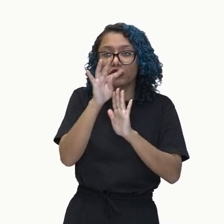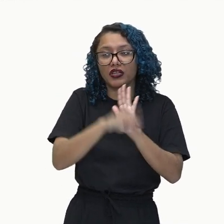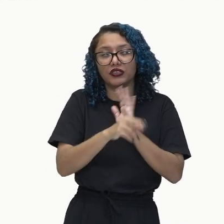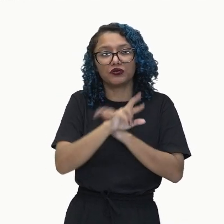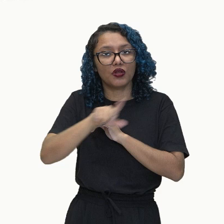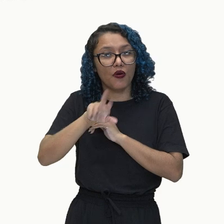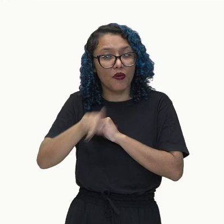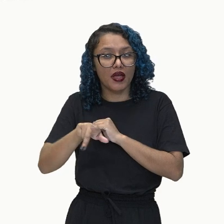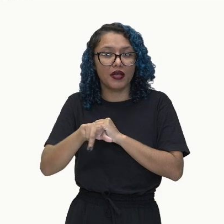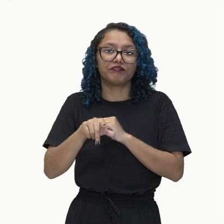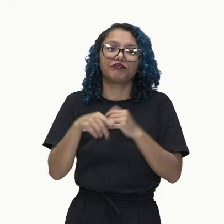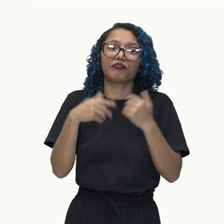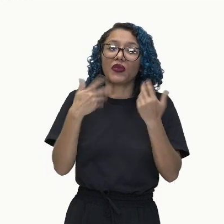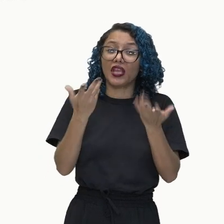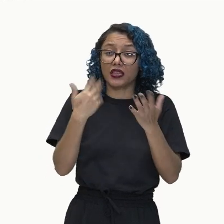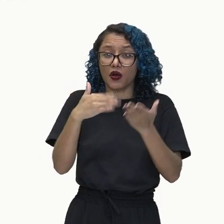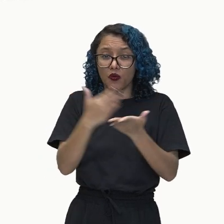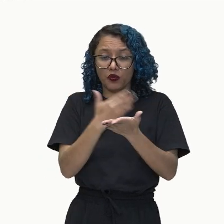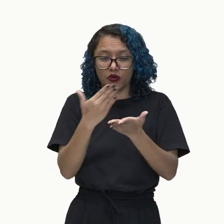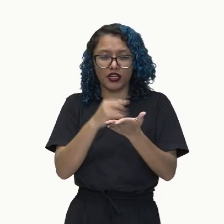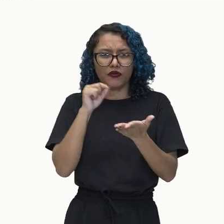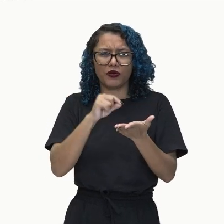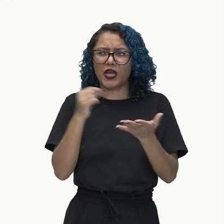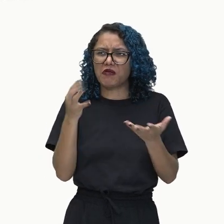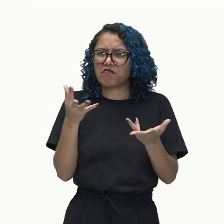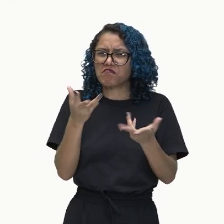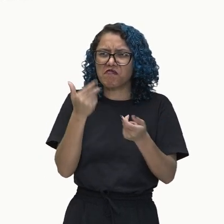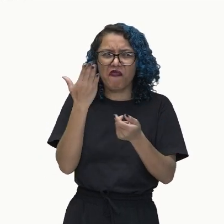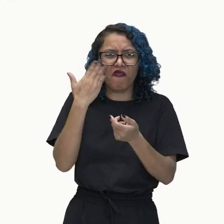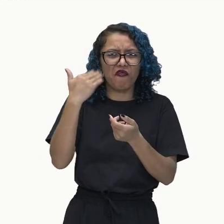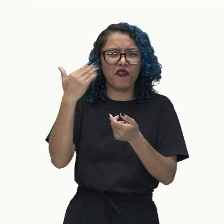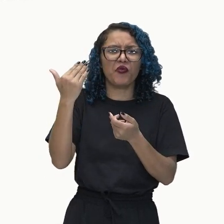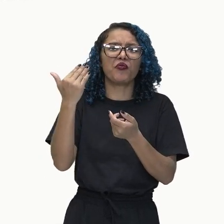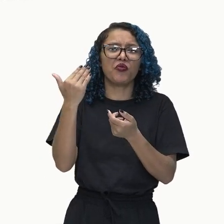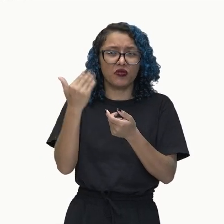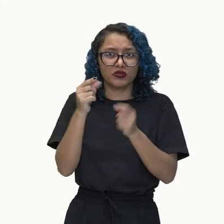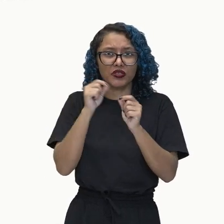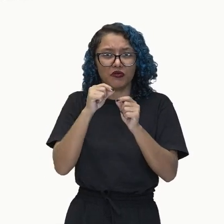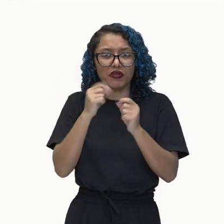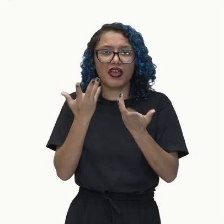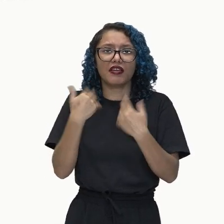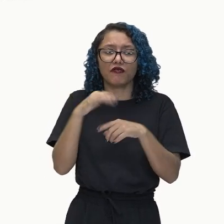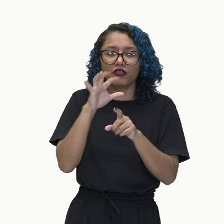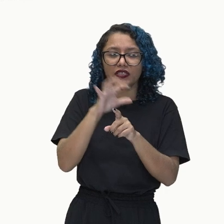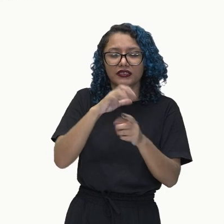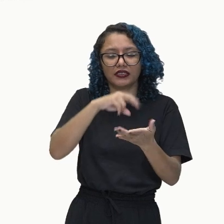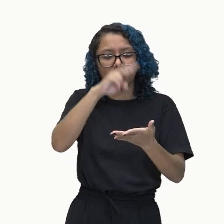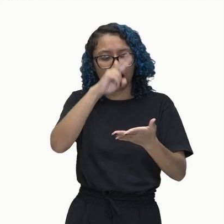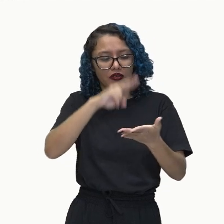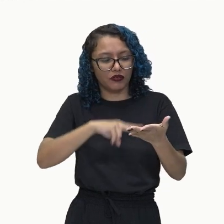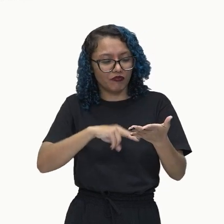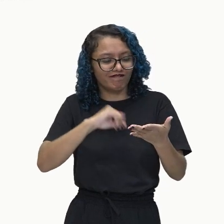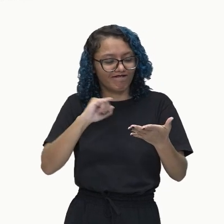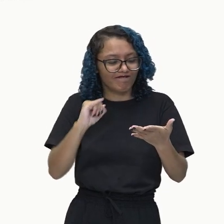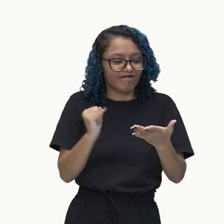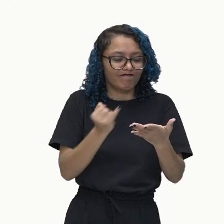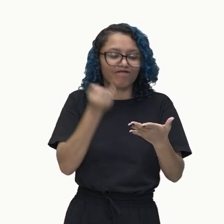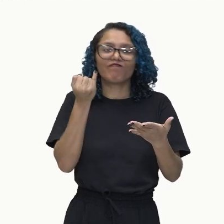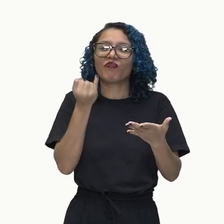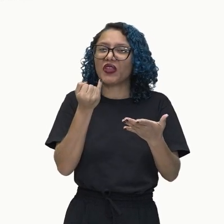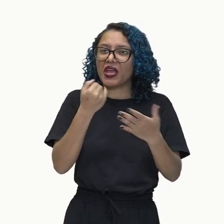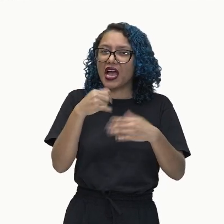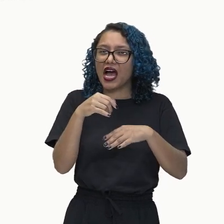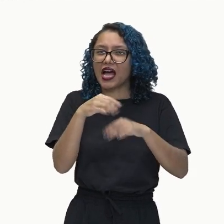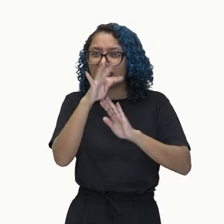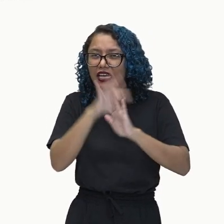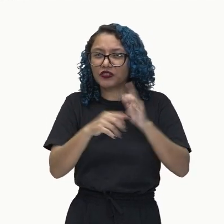Ramos, Vidas Secas se tornou uma obra emblemática que convida o leitor a se deliciar numa leitura de palavras simples, cuja maior